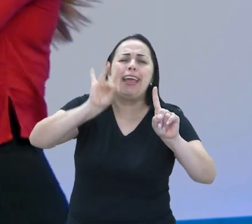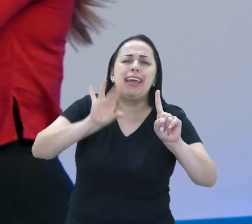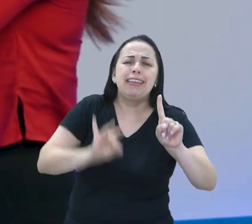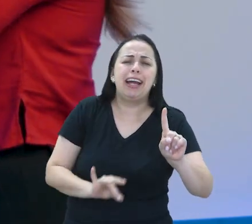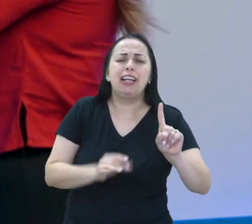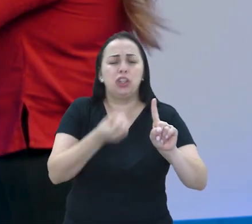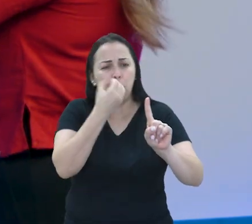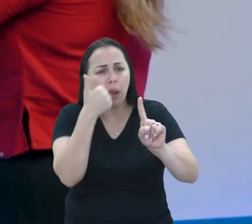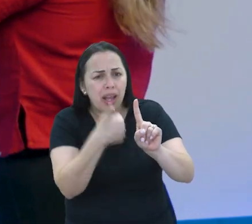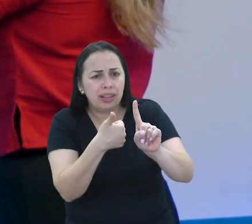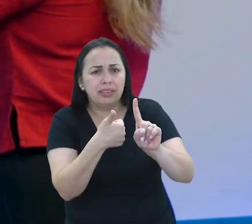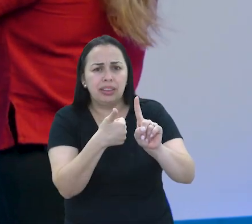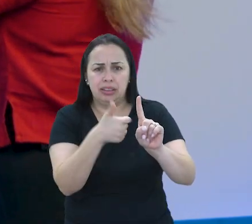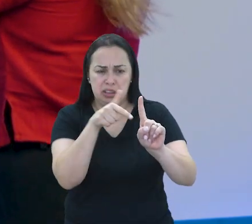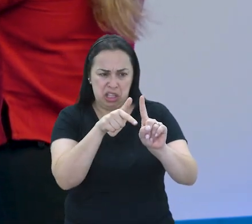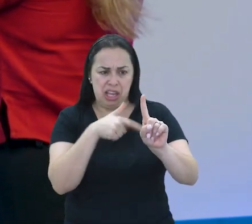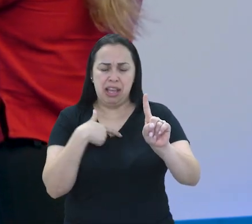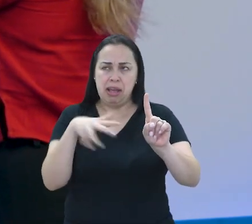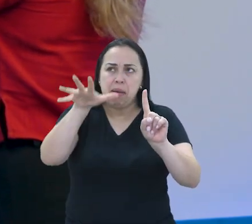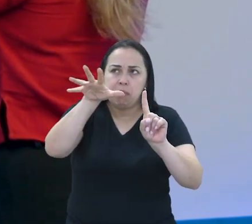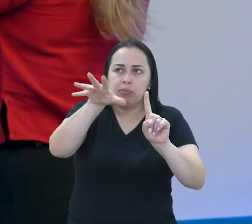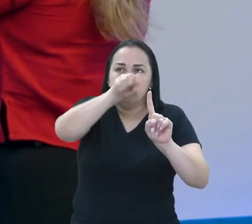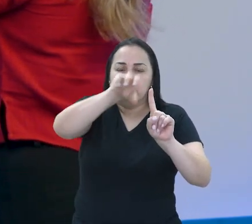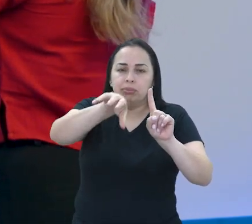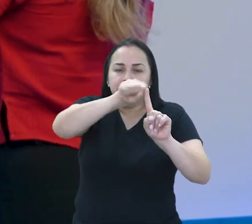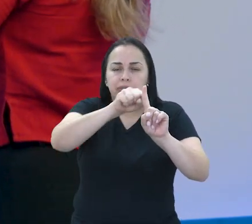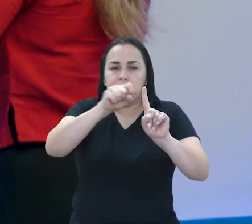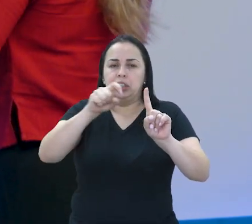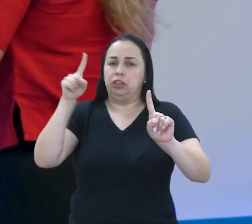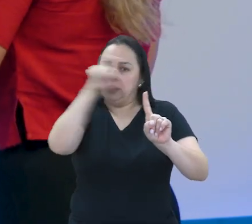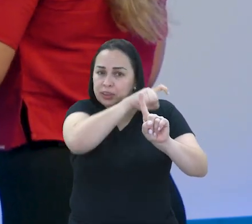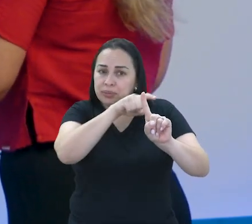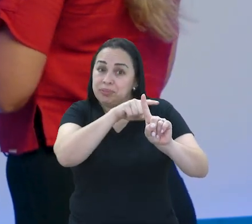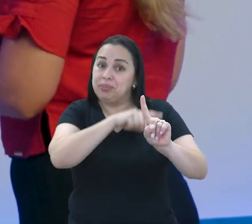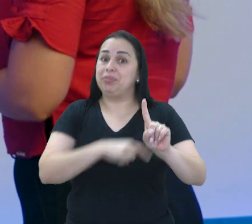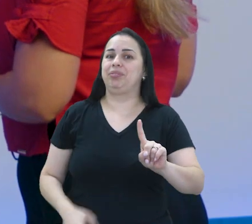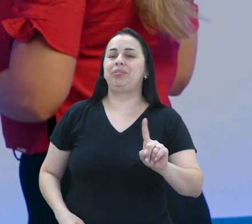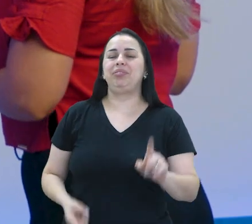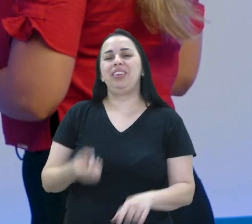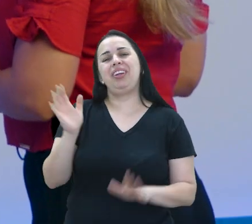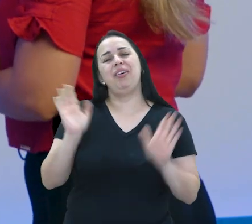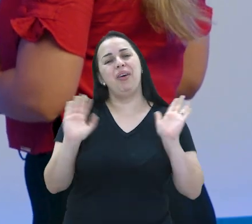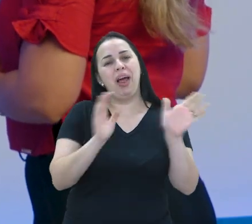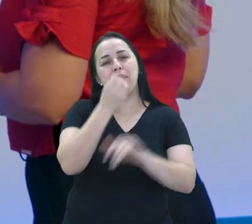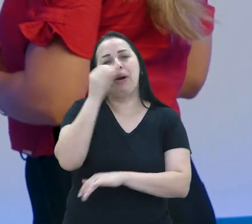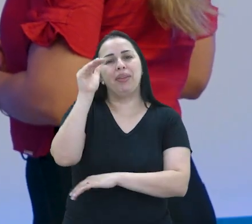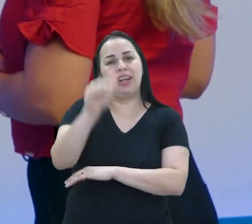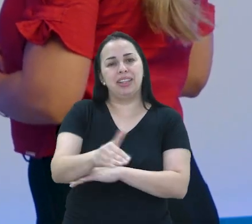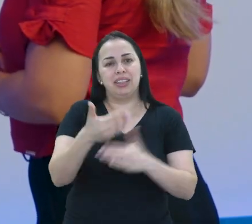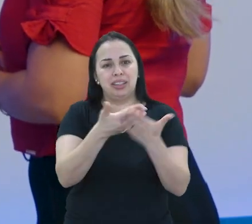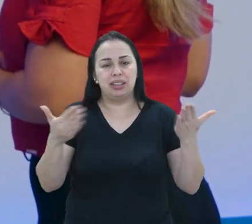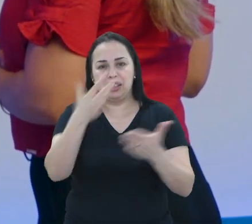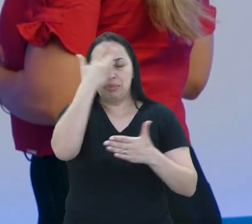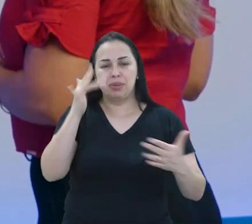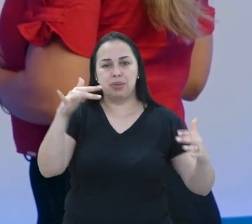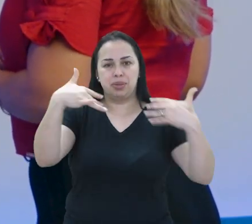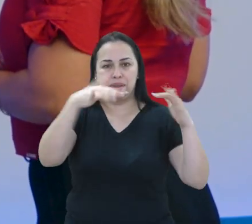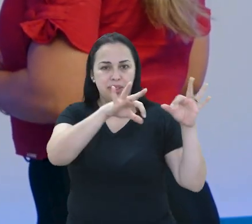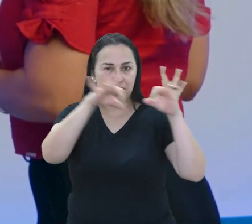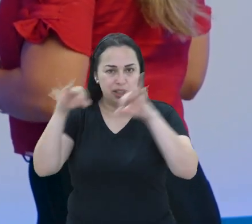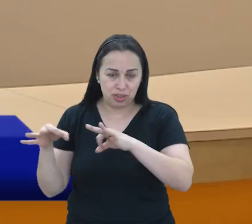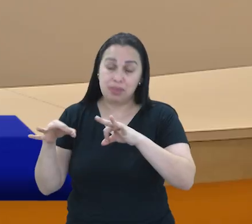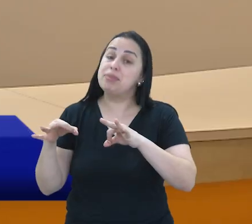aí, Paulo, tudo bem com você? Está sentindo os efeitos desse tempo seco? Boa tarde. Olá, boa tarde a todos que